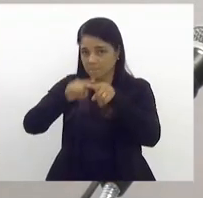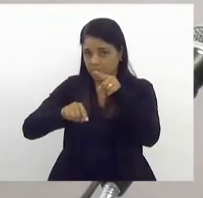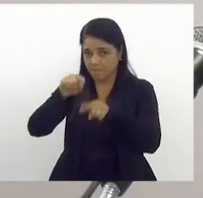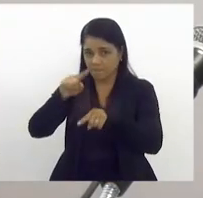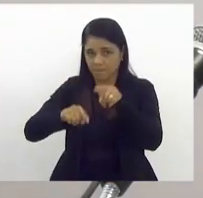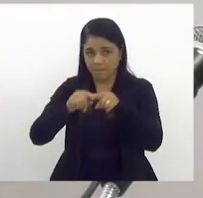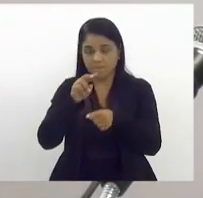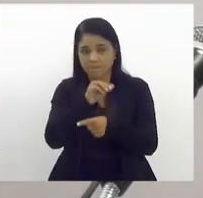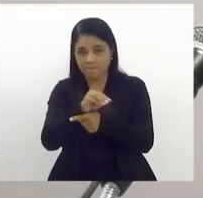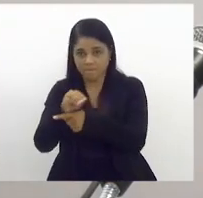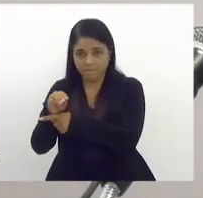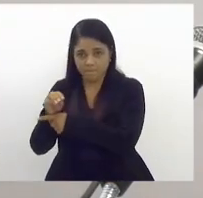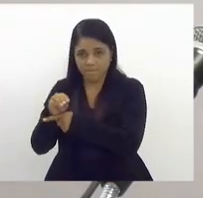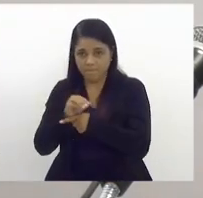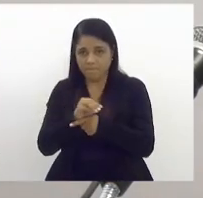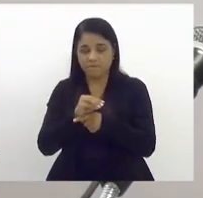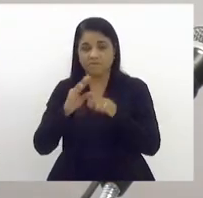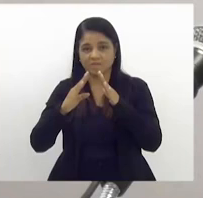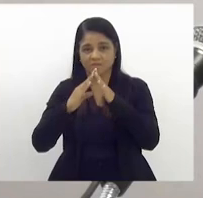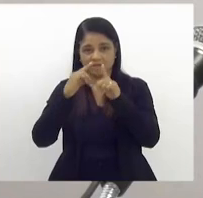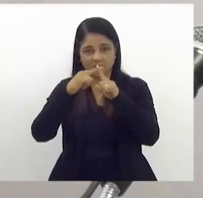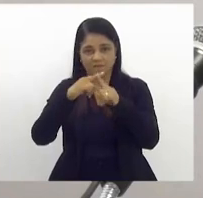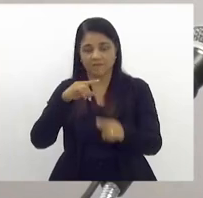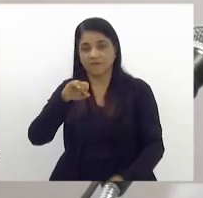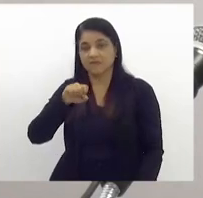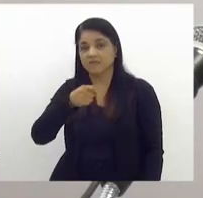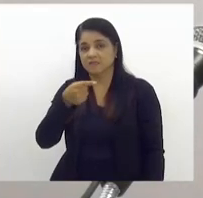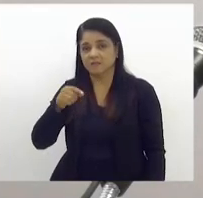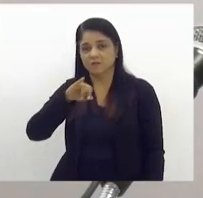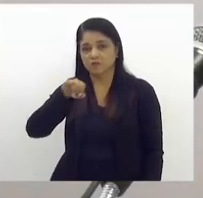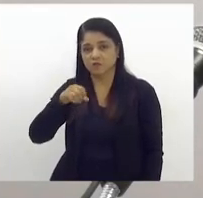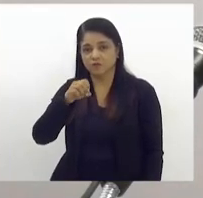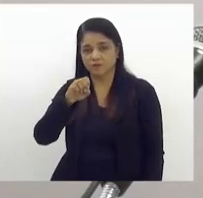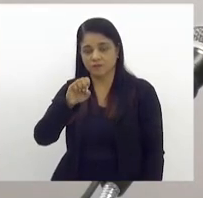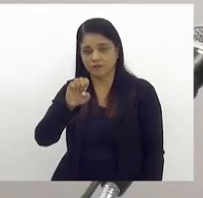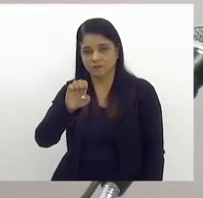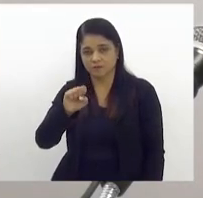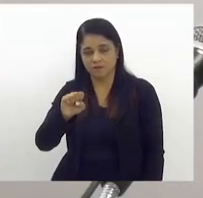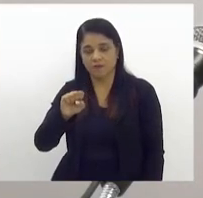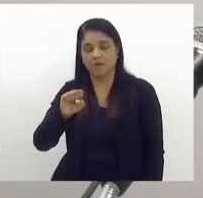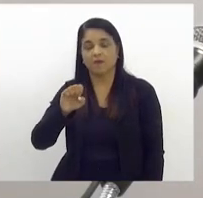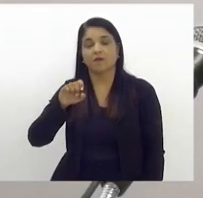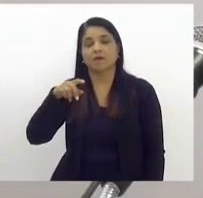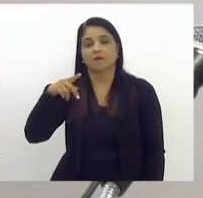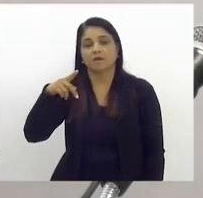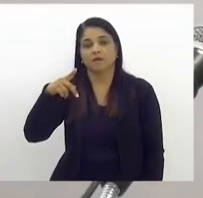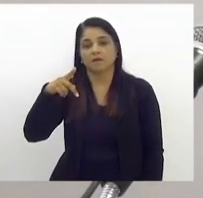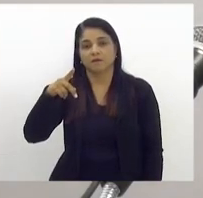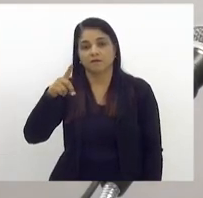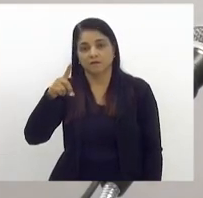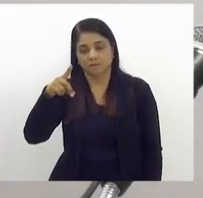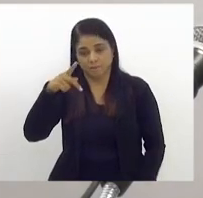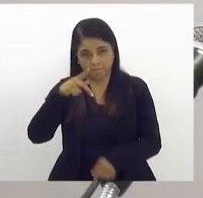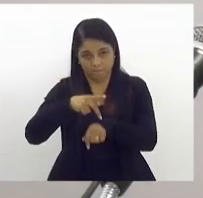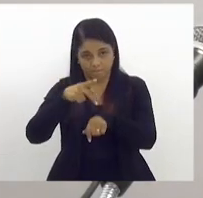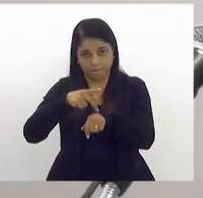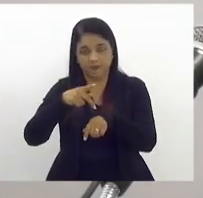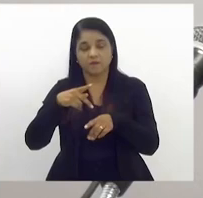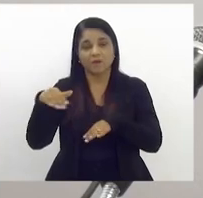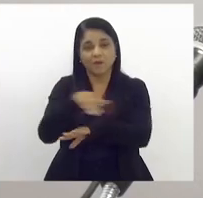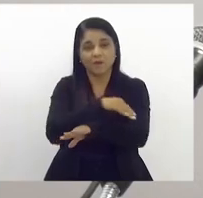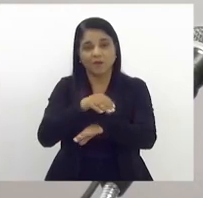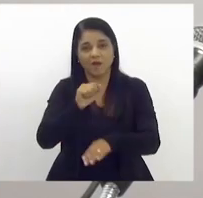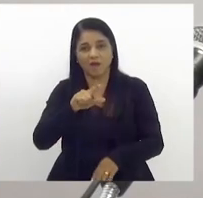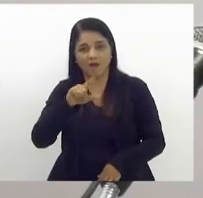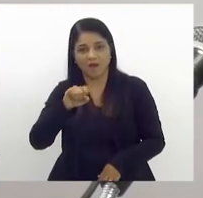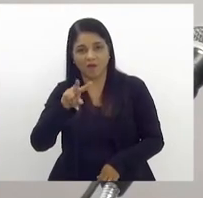de preservação a Capela São José da Pedra, situada no Mirante Imperial, na Rua Alves, número